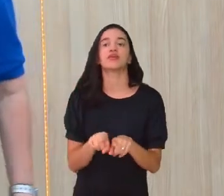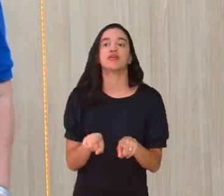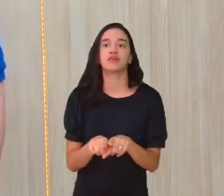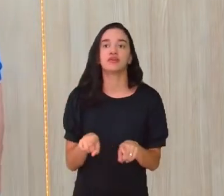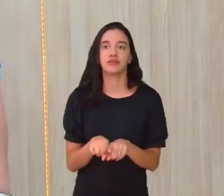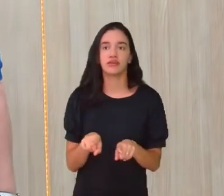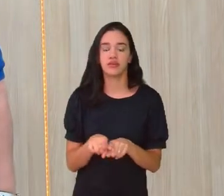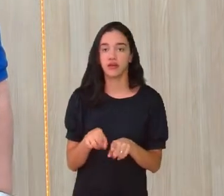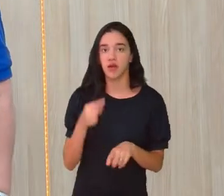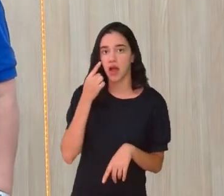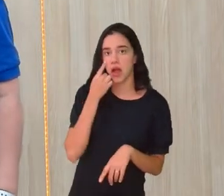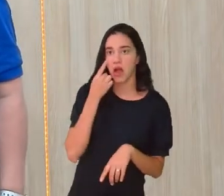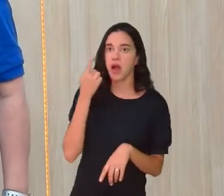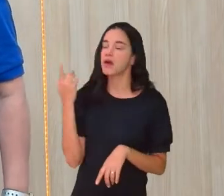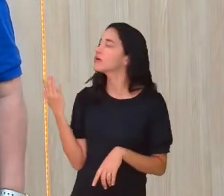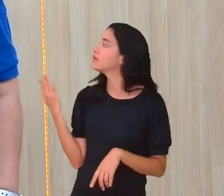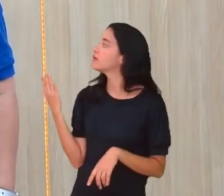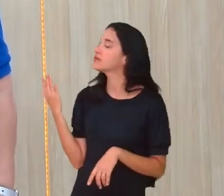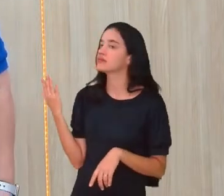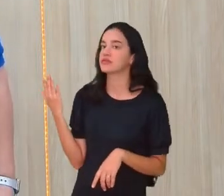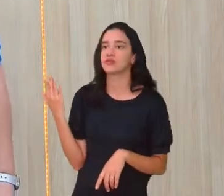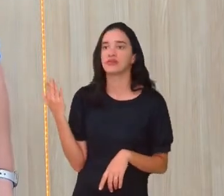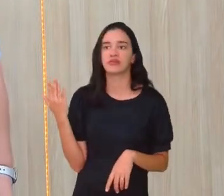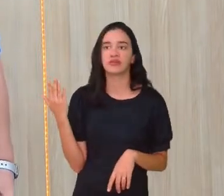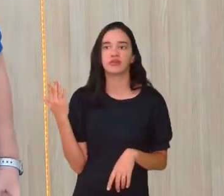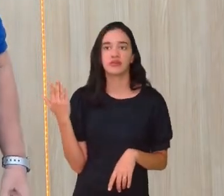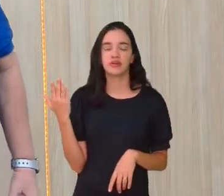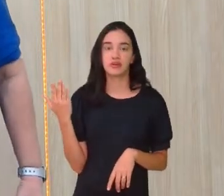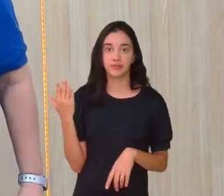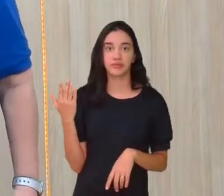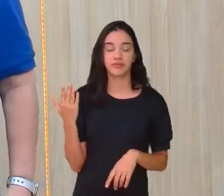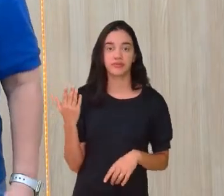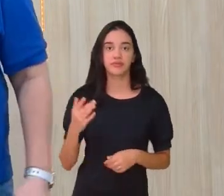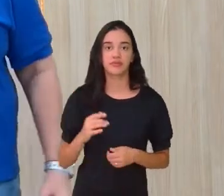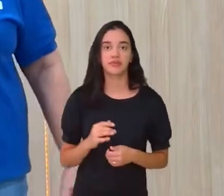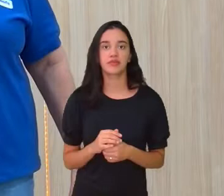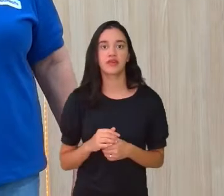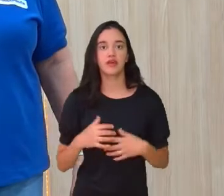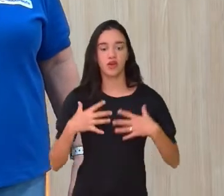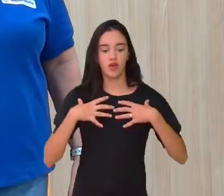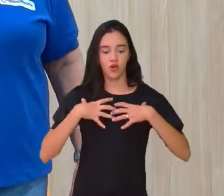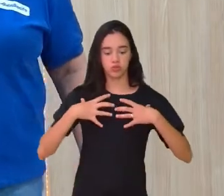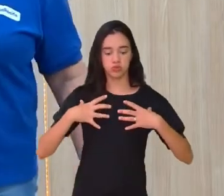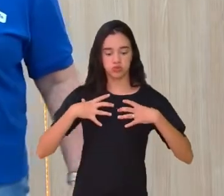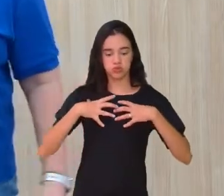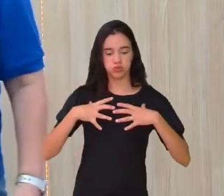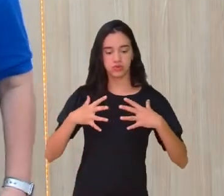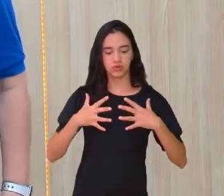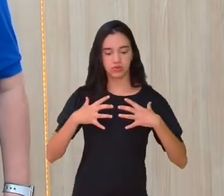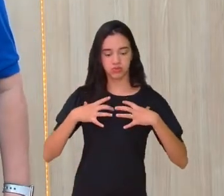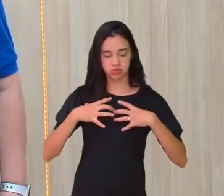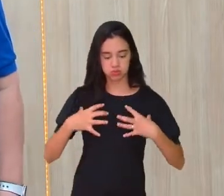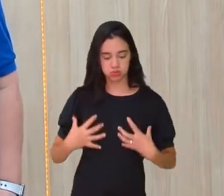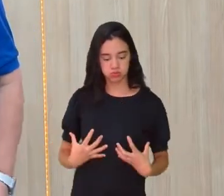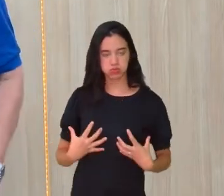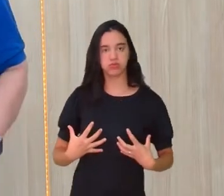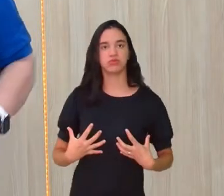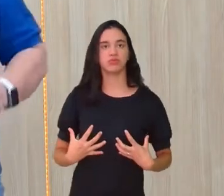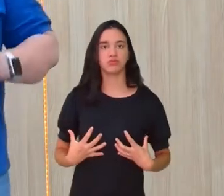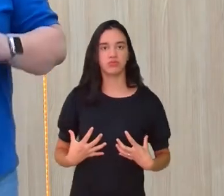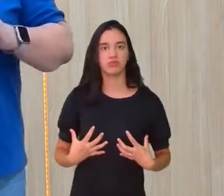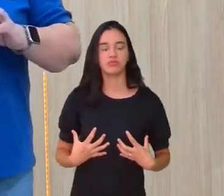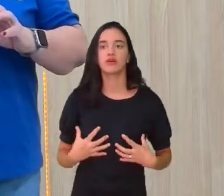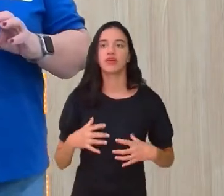vai contar aqui, olha, com a participação da nossa caixa torácica. Que esses